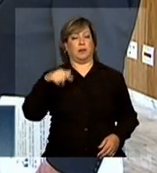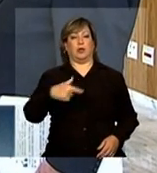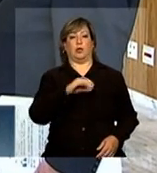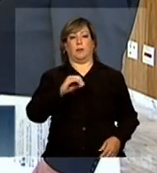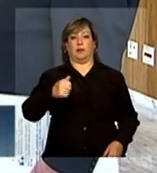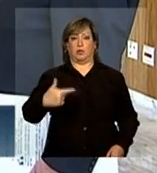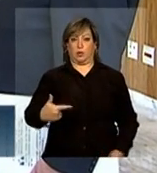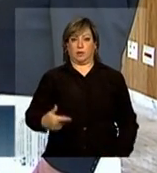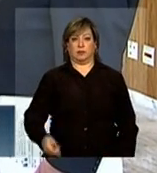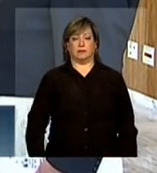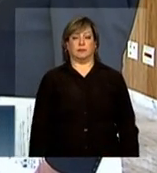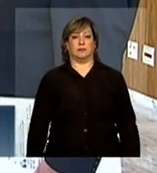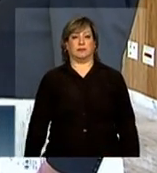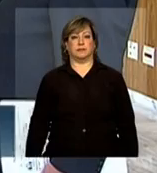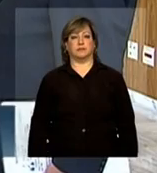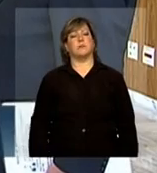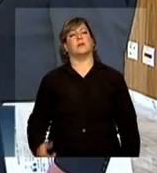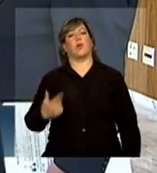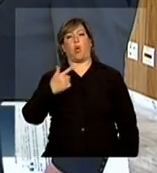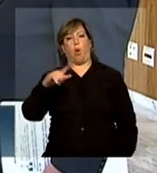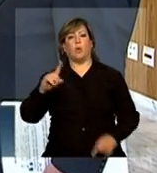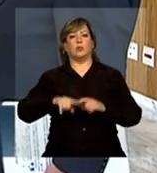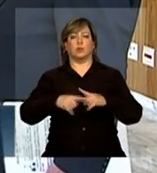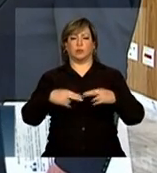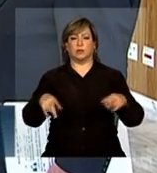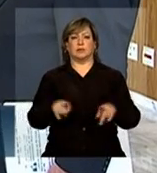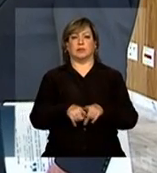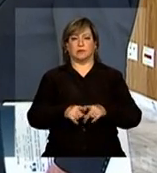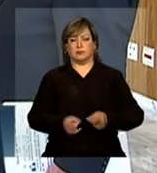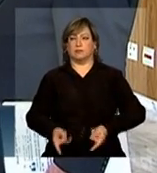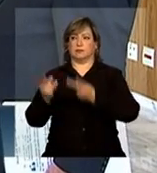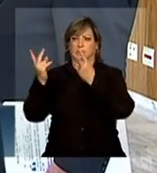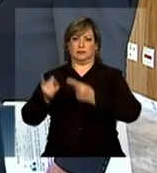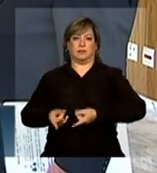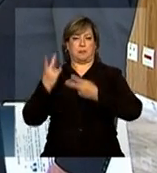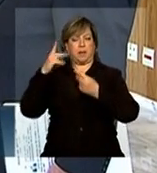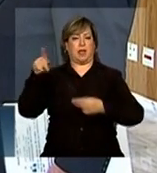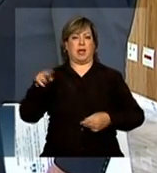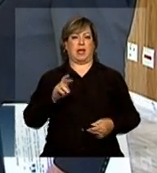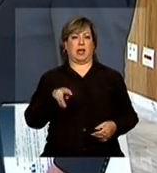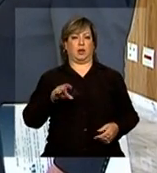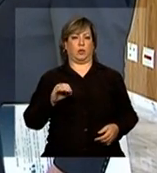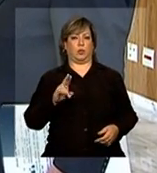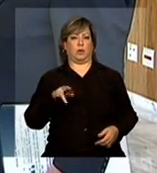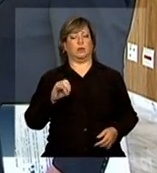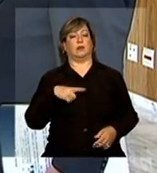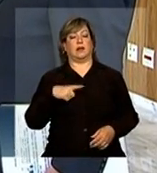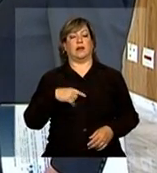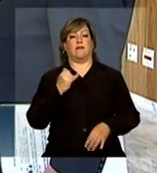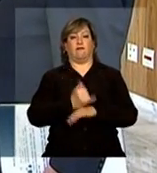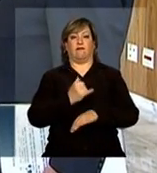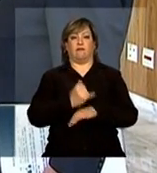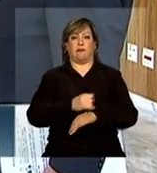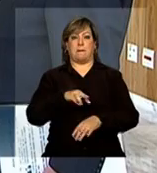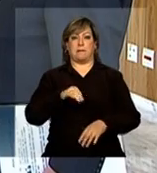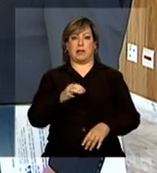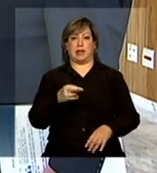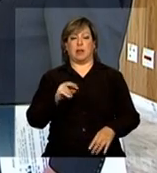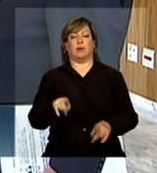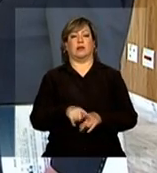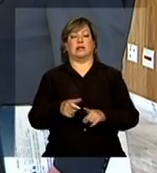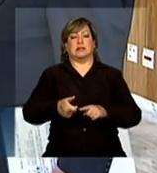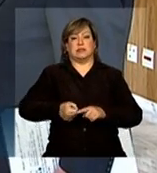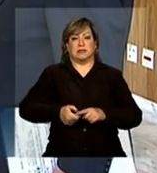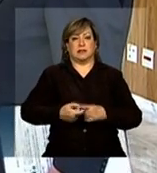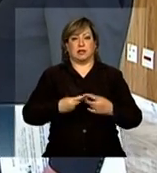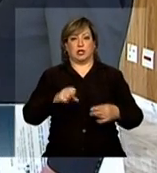2012. Outros produtos também foram vendidos para o Reino Unido, como, por exemplo, minério de ferro, sementes,